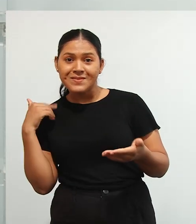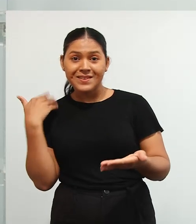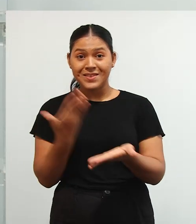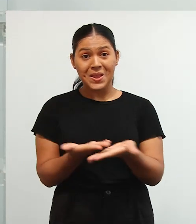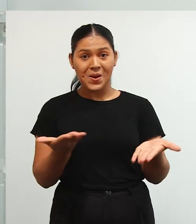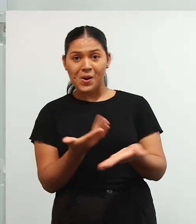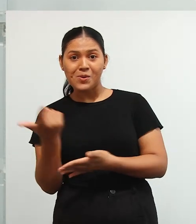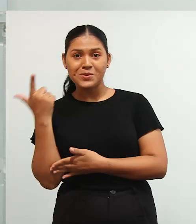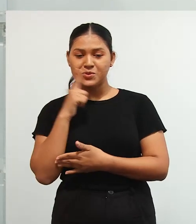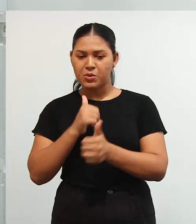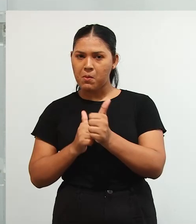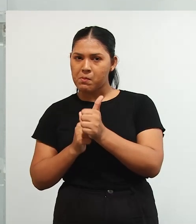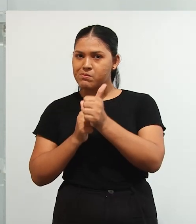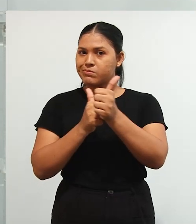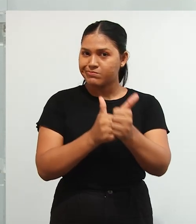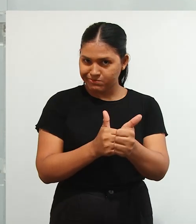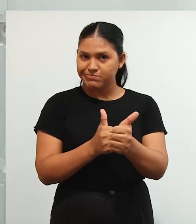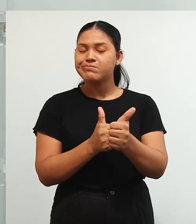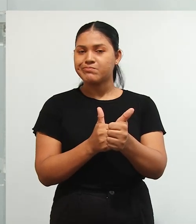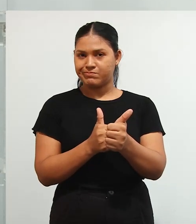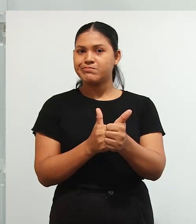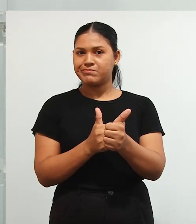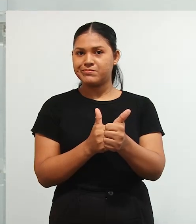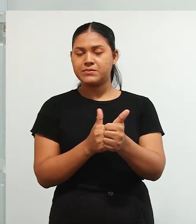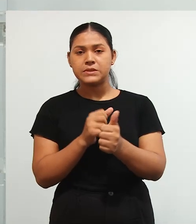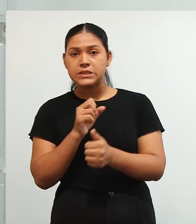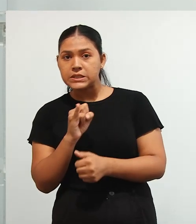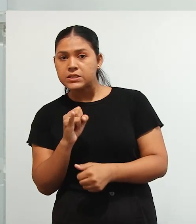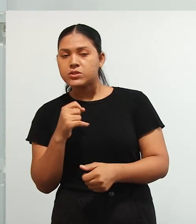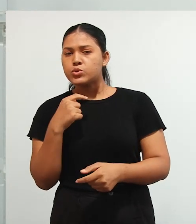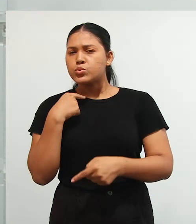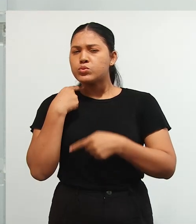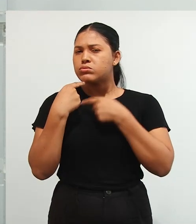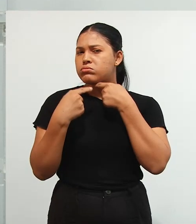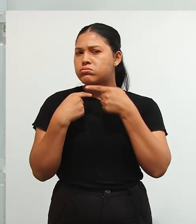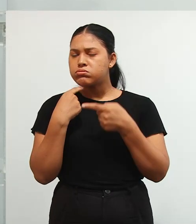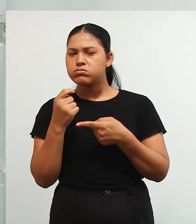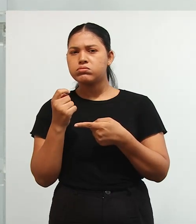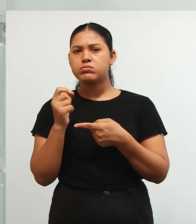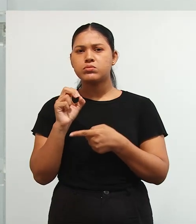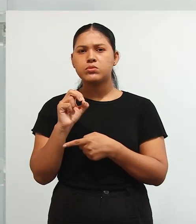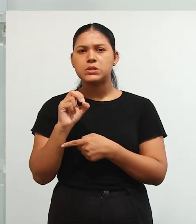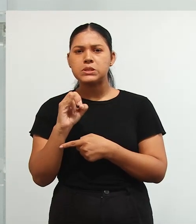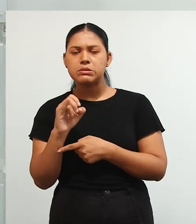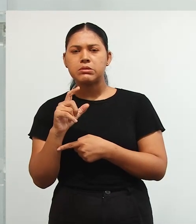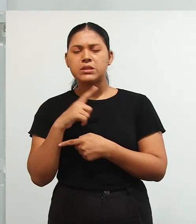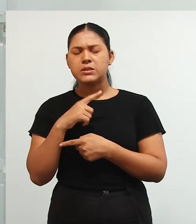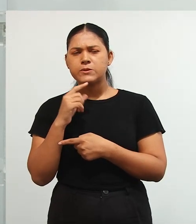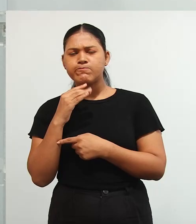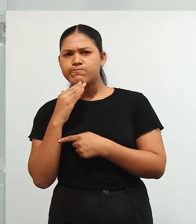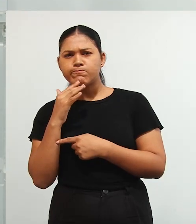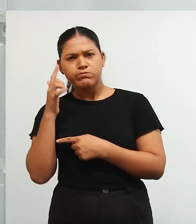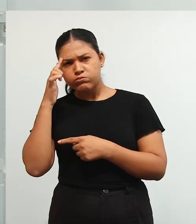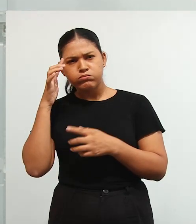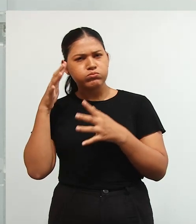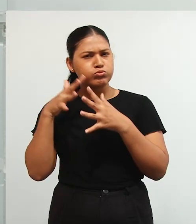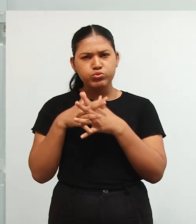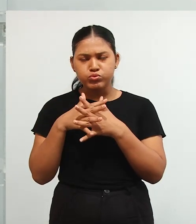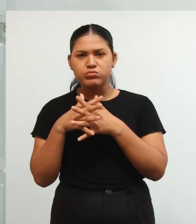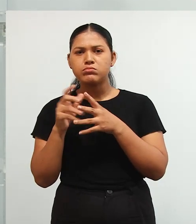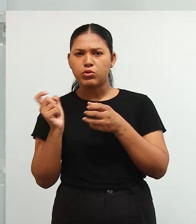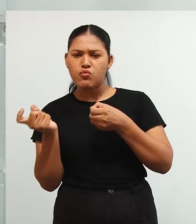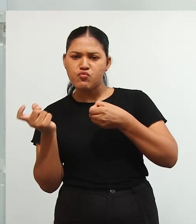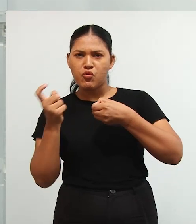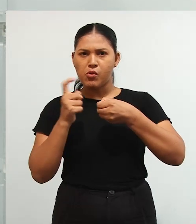esteja conseguindo acompanhar o raciocínio, né? Se tiver alguma dificuldade, você dá um stop, volta um pouquinho, dá um play,